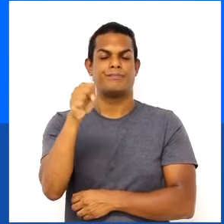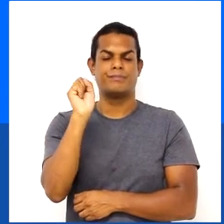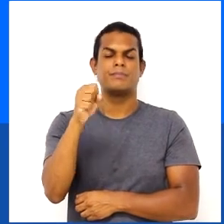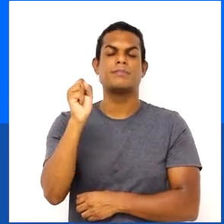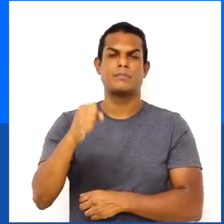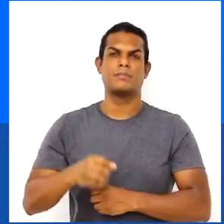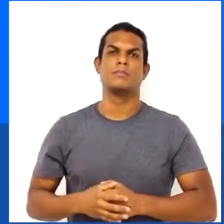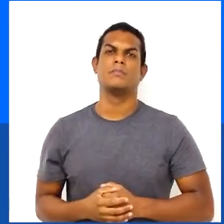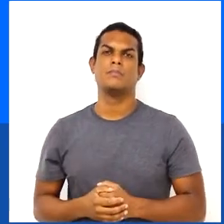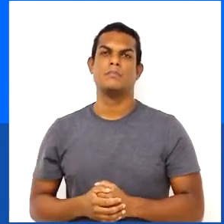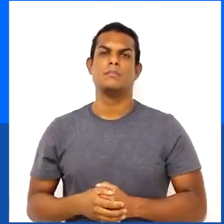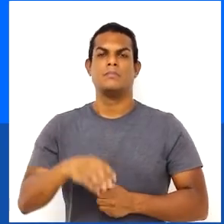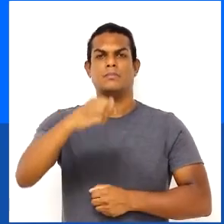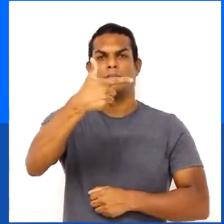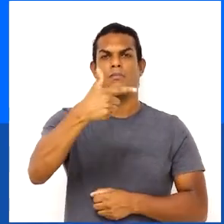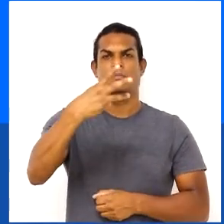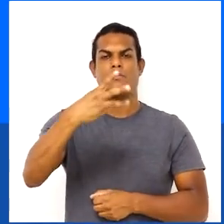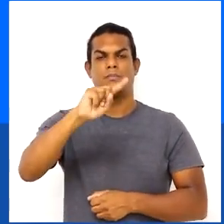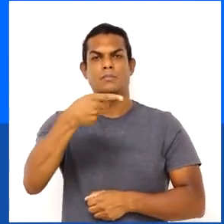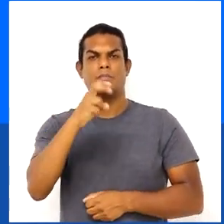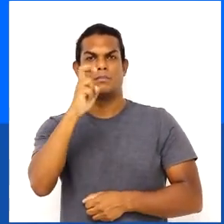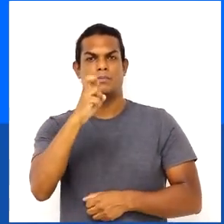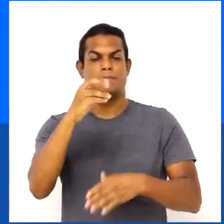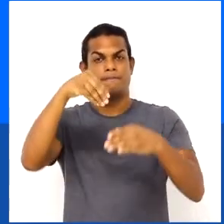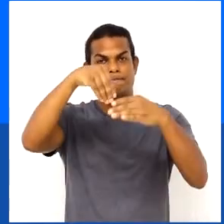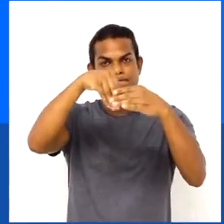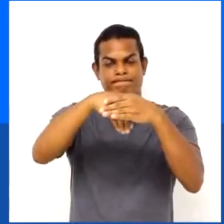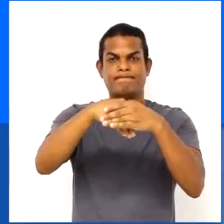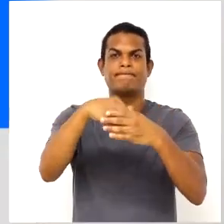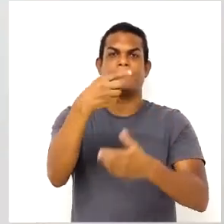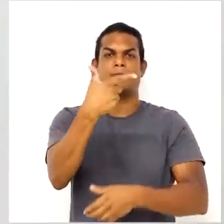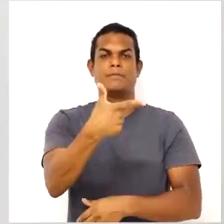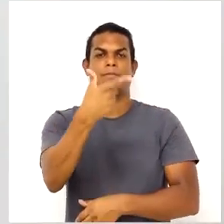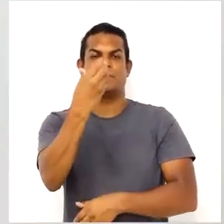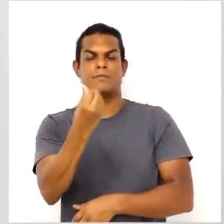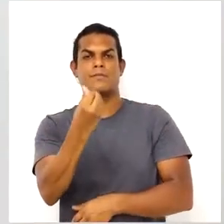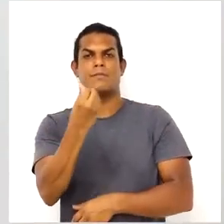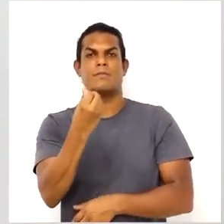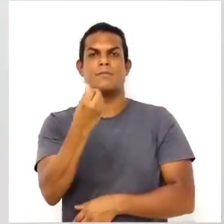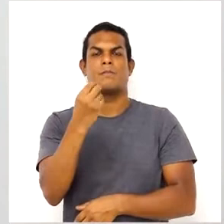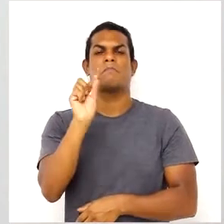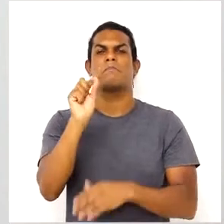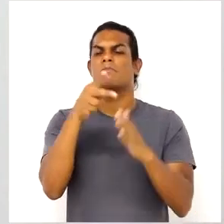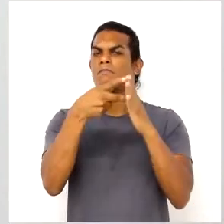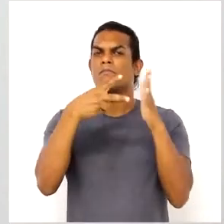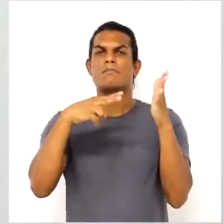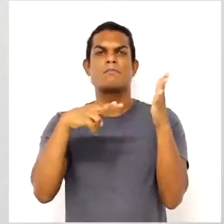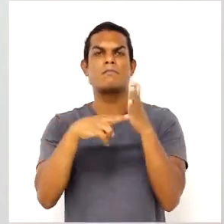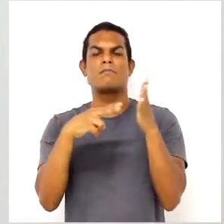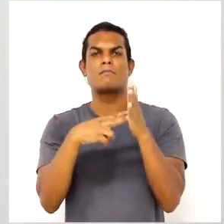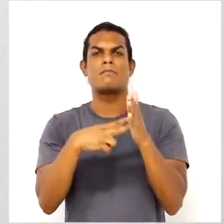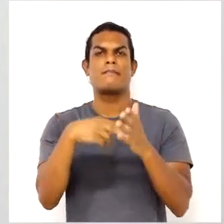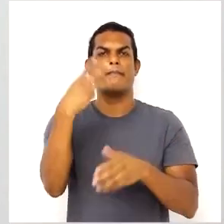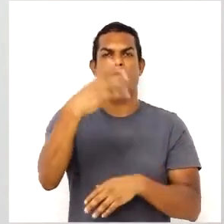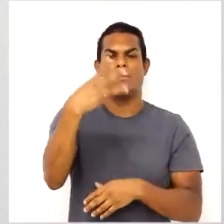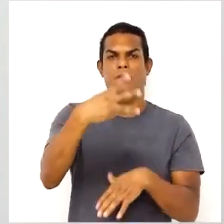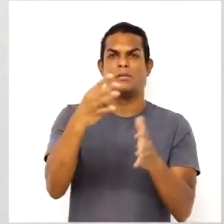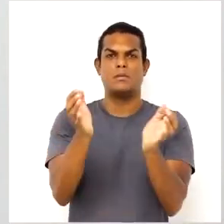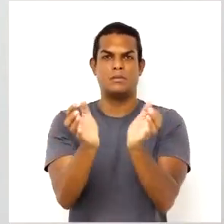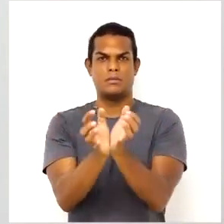Sim. 23,5 está contido em 26. O que indica que o terceiro